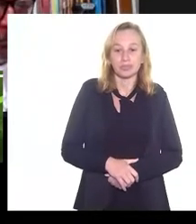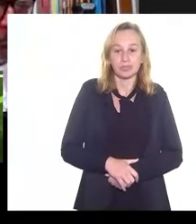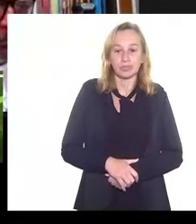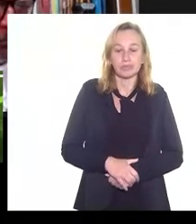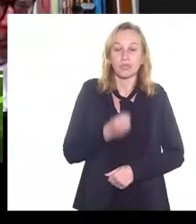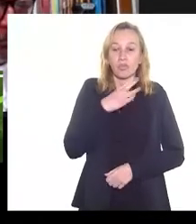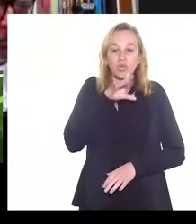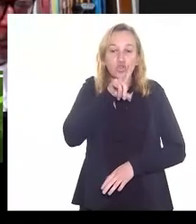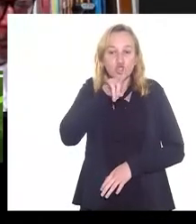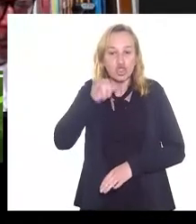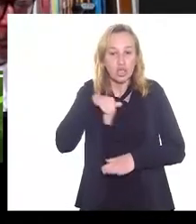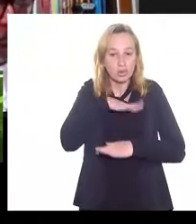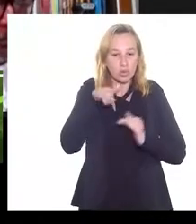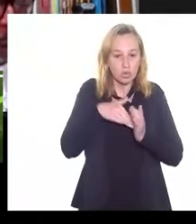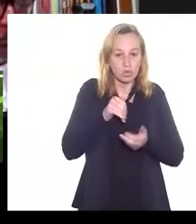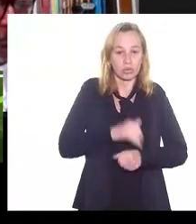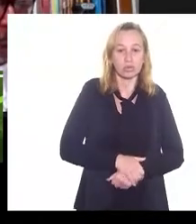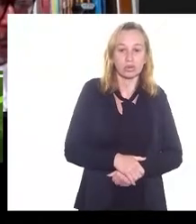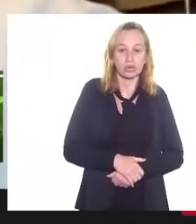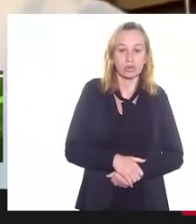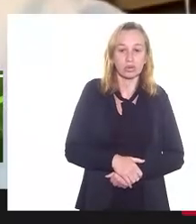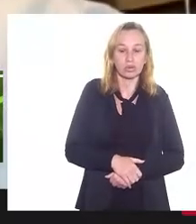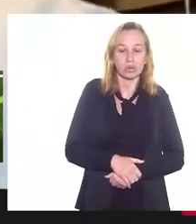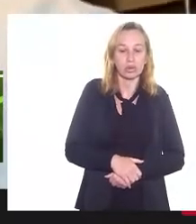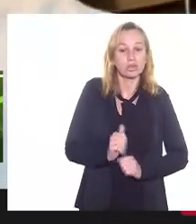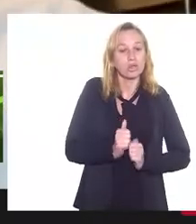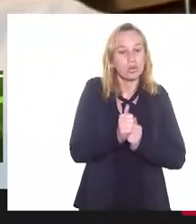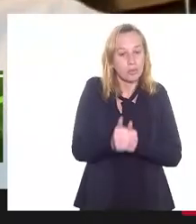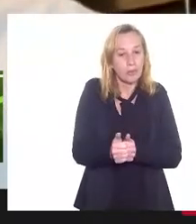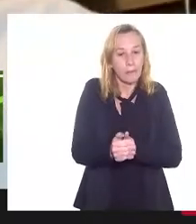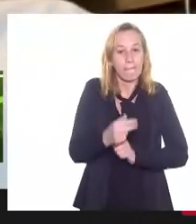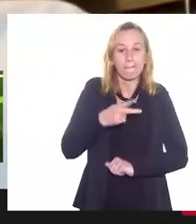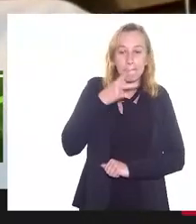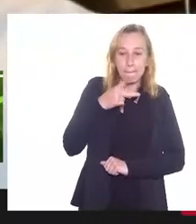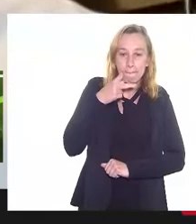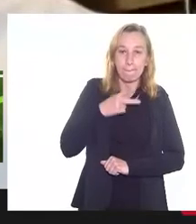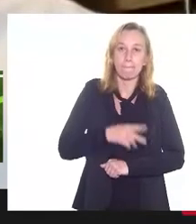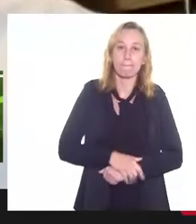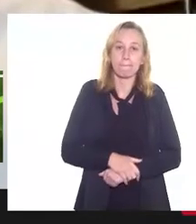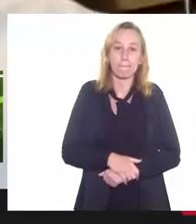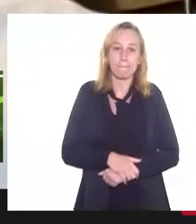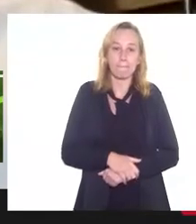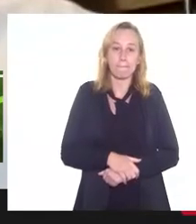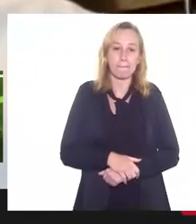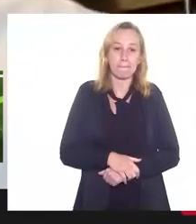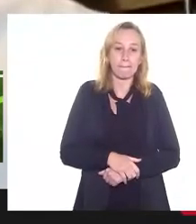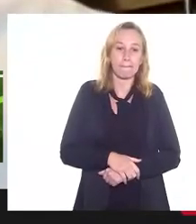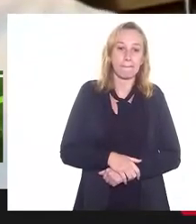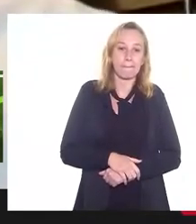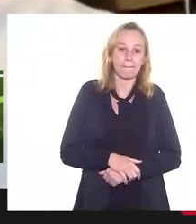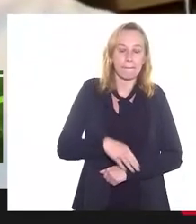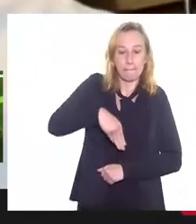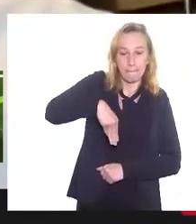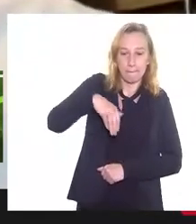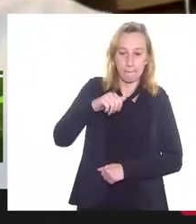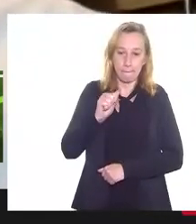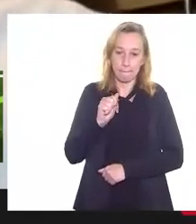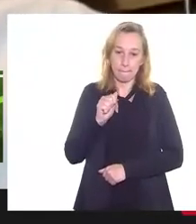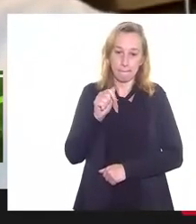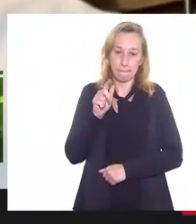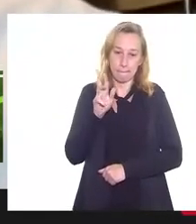Bom dia a todos. Eu acompanhei a fala da Ebome Margarete